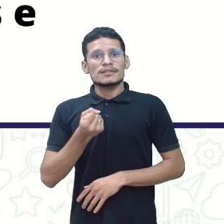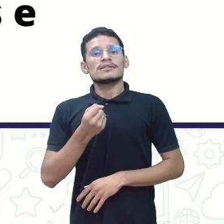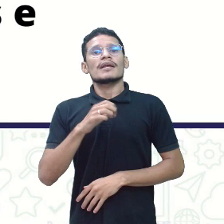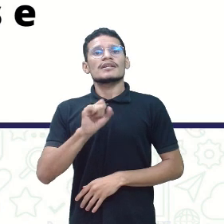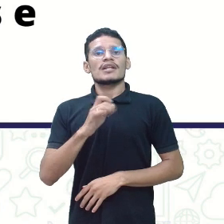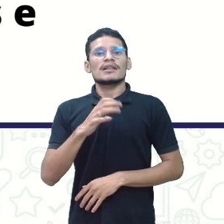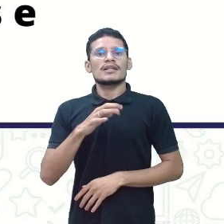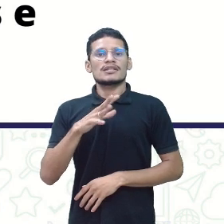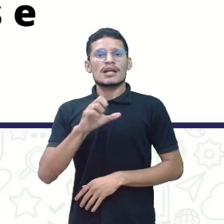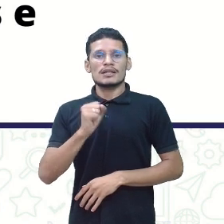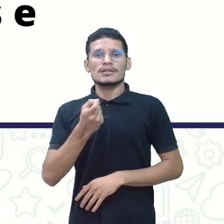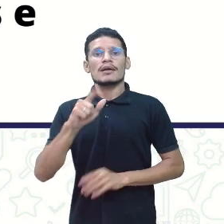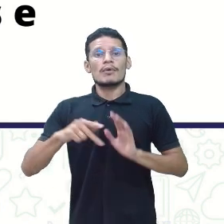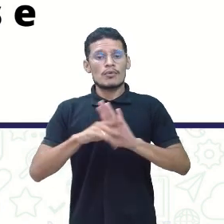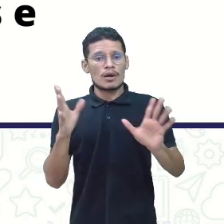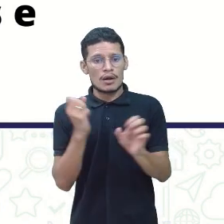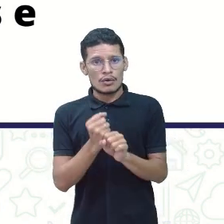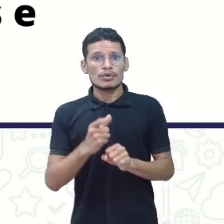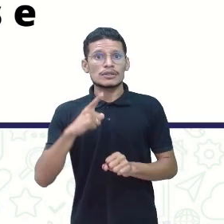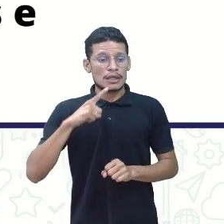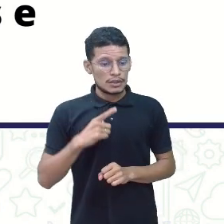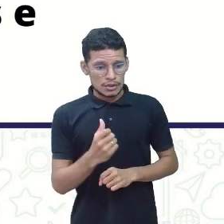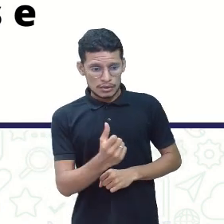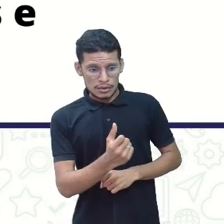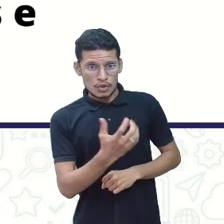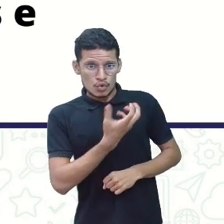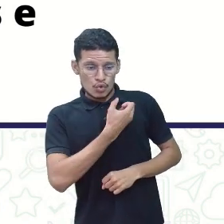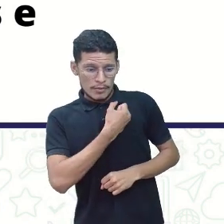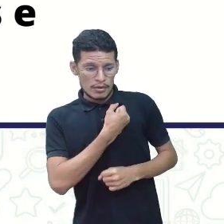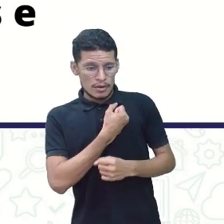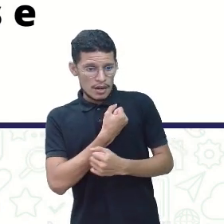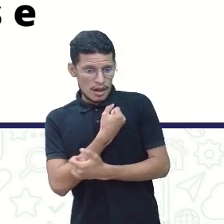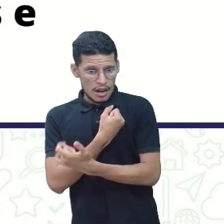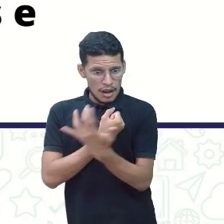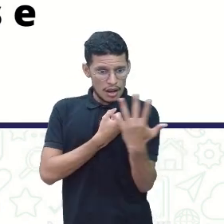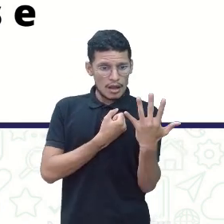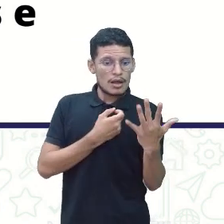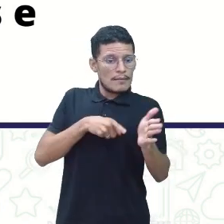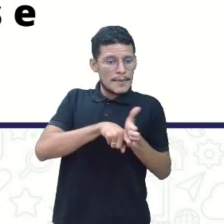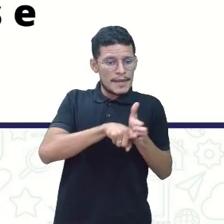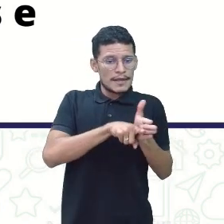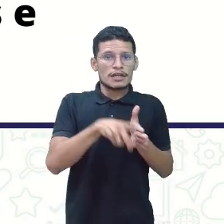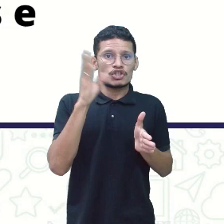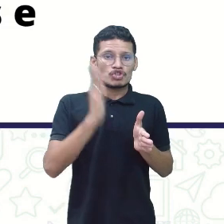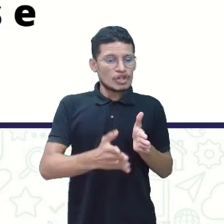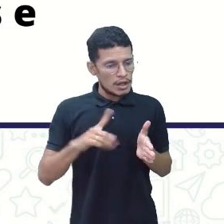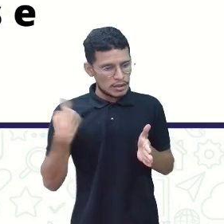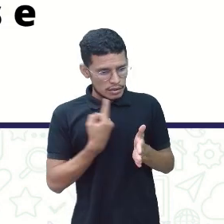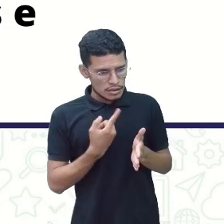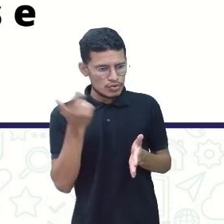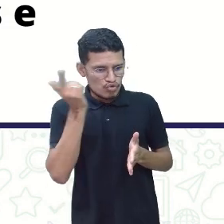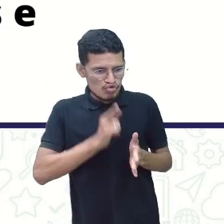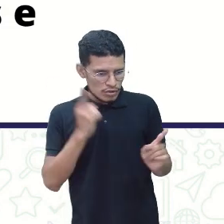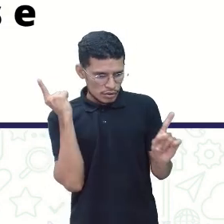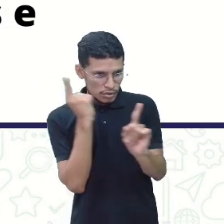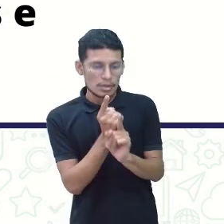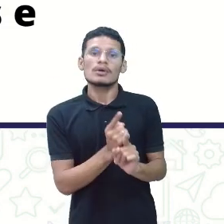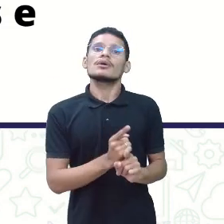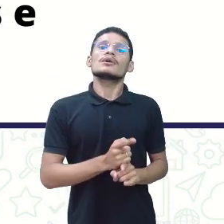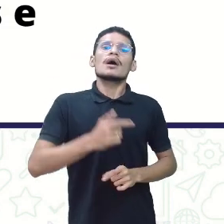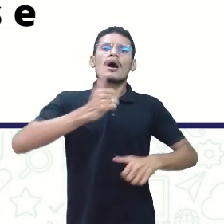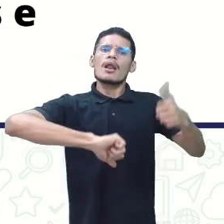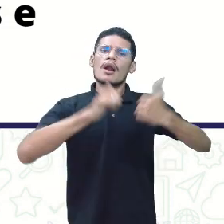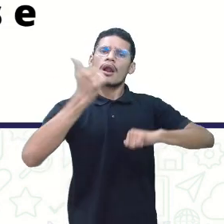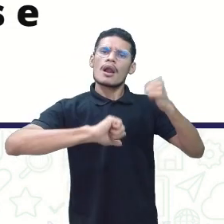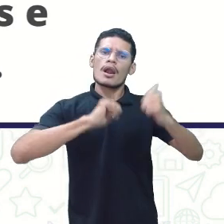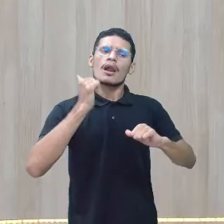cálculos realizados com o conjunto de valores numéricos obtidos numa pesquisa para auxiliar na análise das informações e tomadas